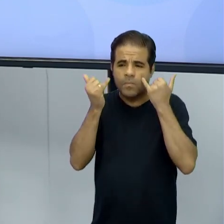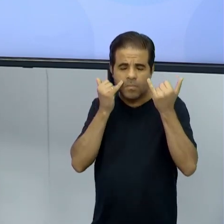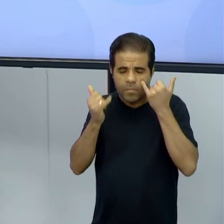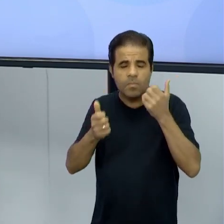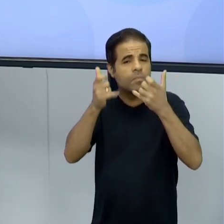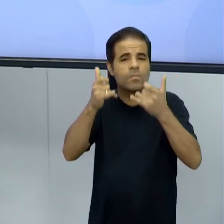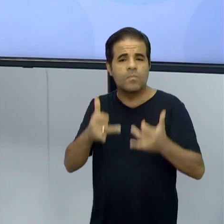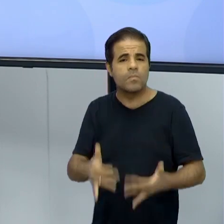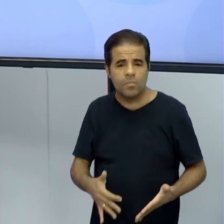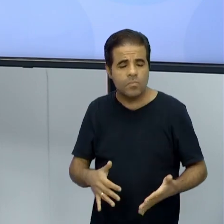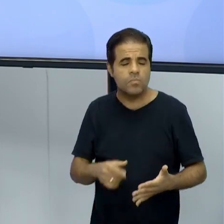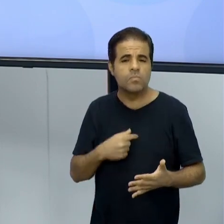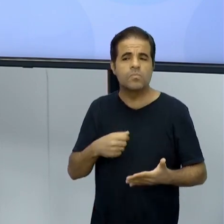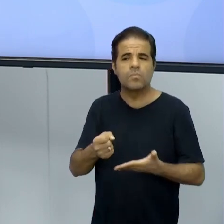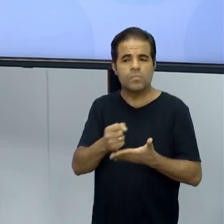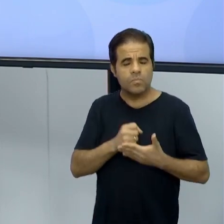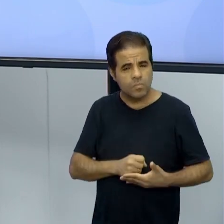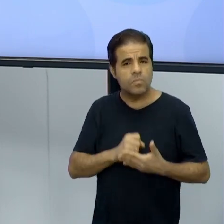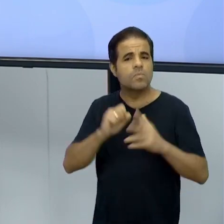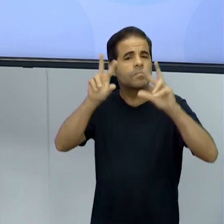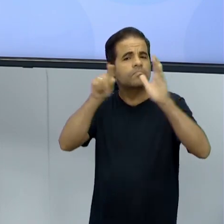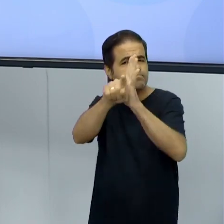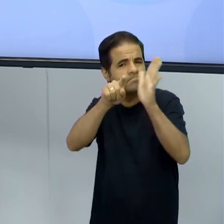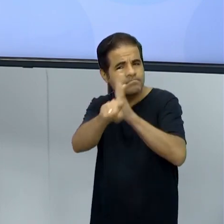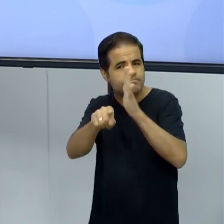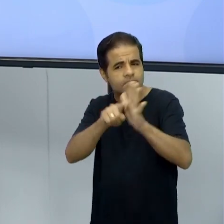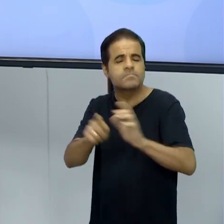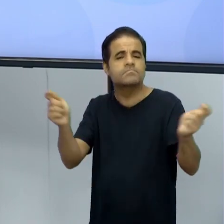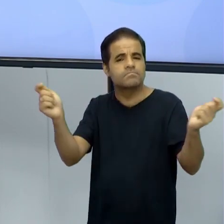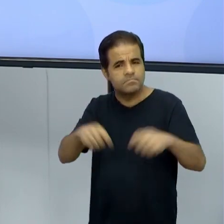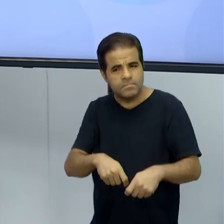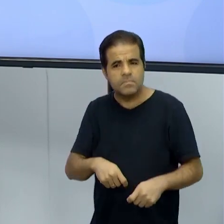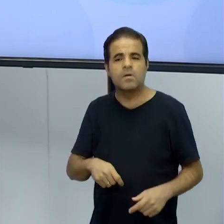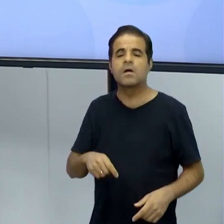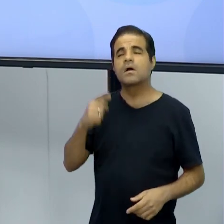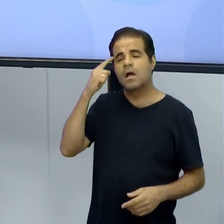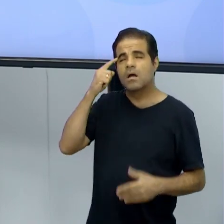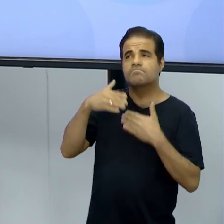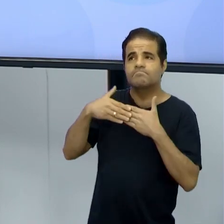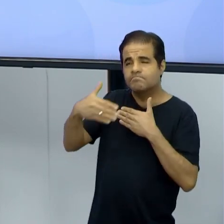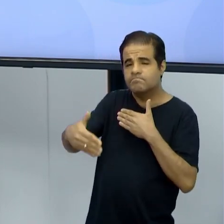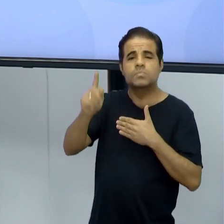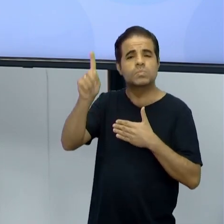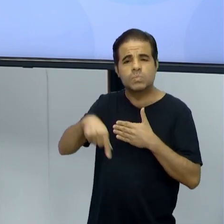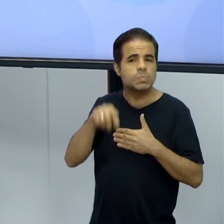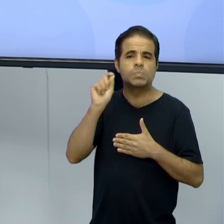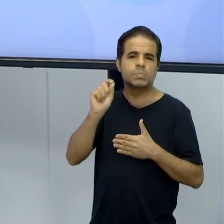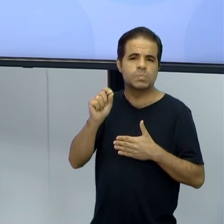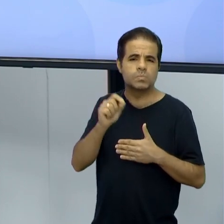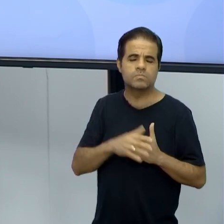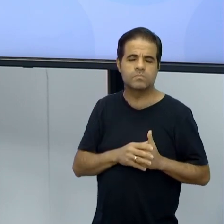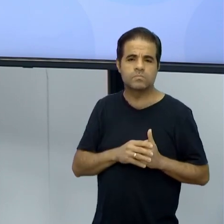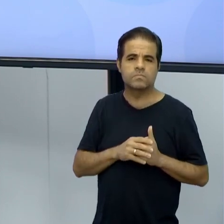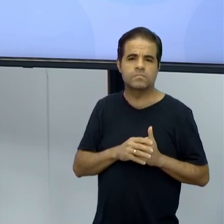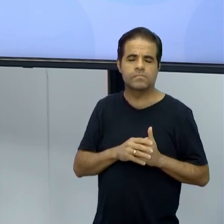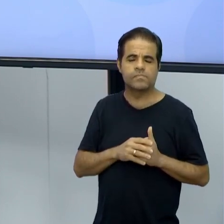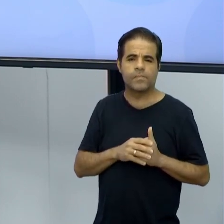trouxe a definição. Eu trouxe alguns questionamentos que nós podemos fazer a partir do que